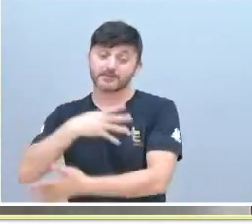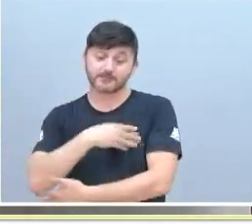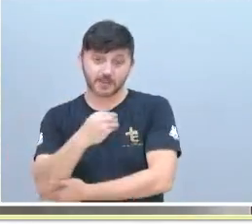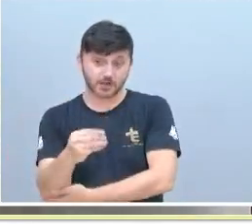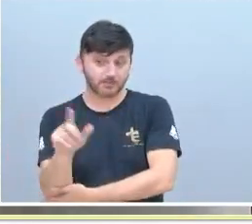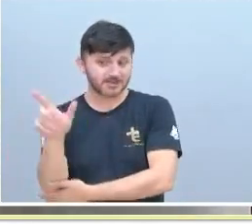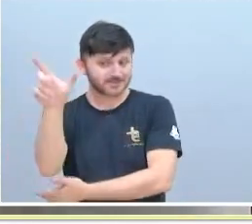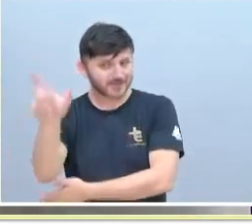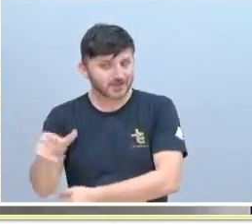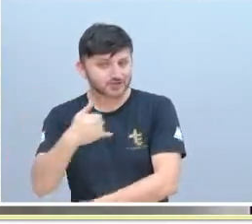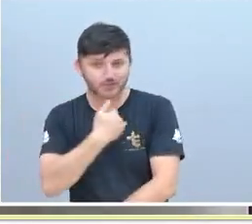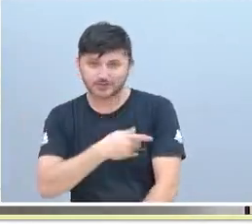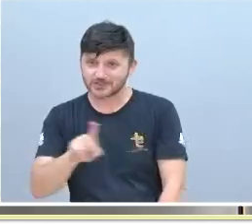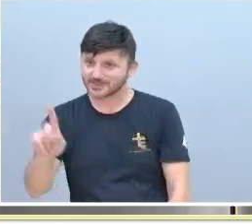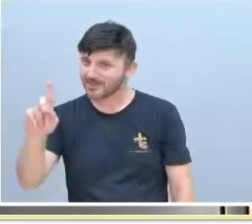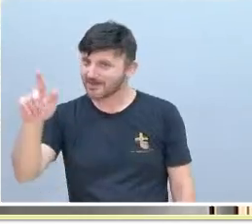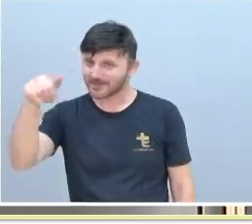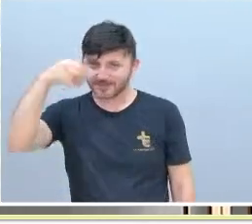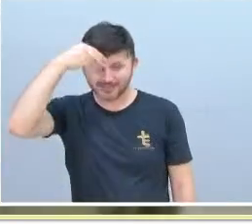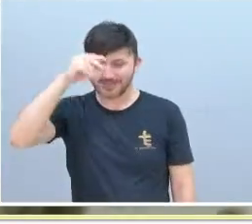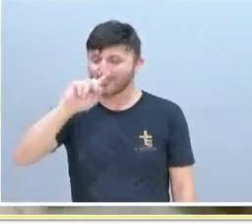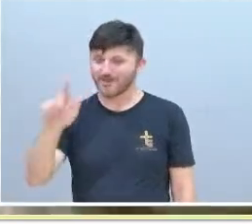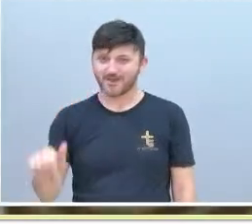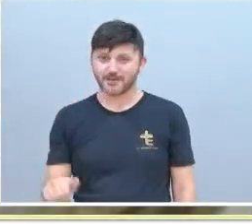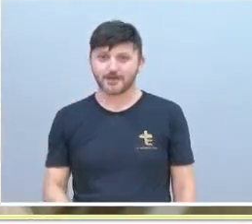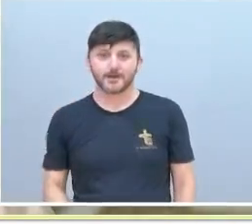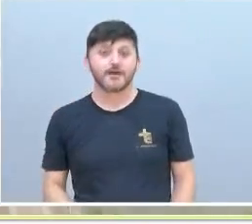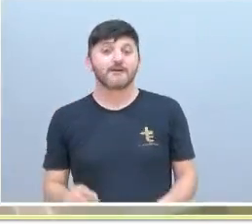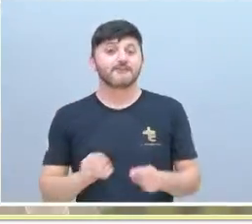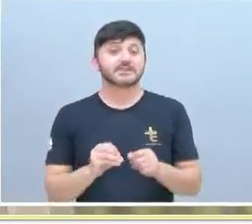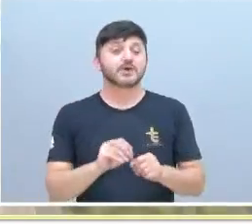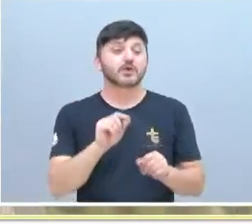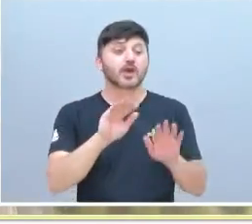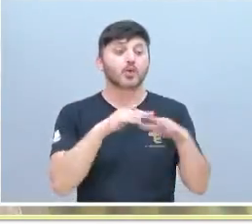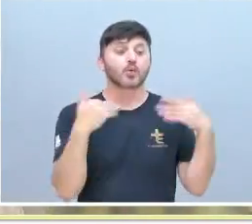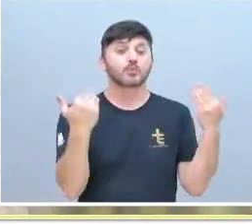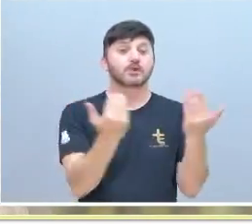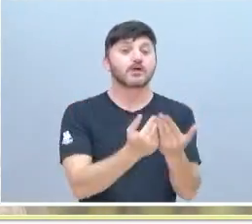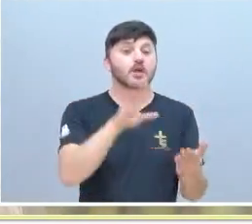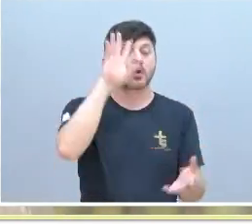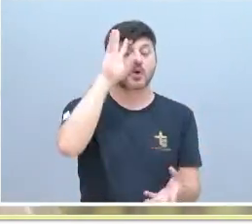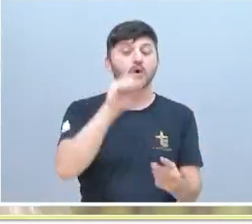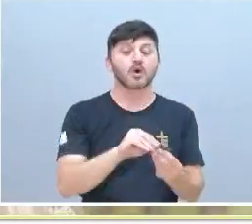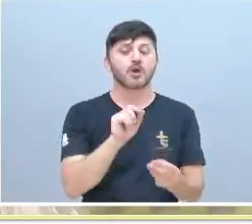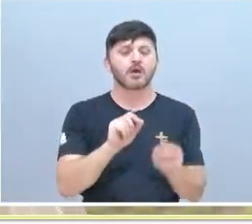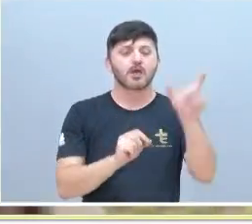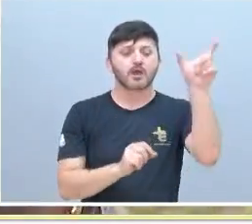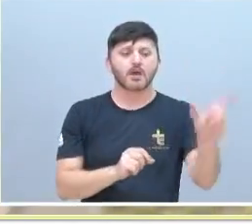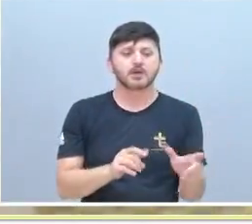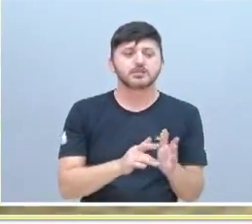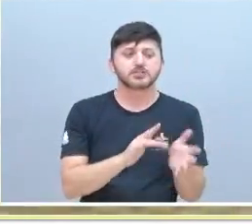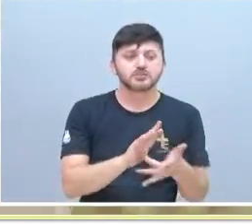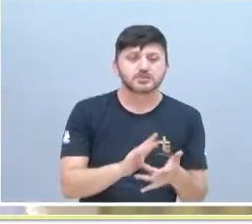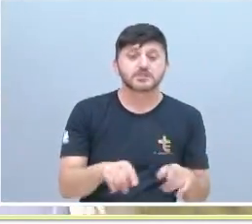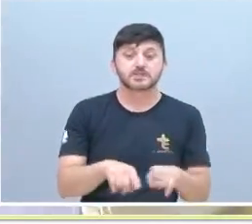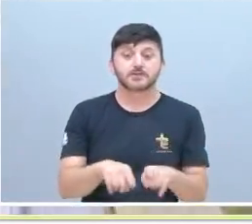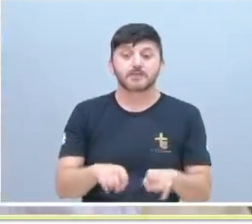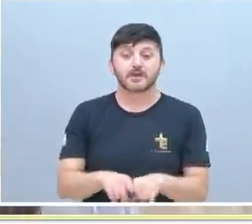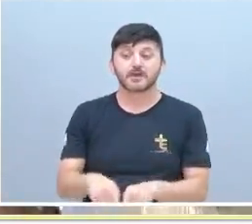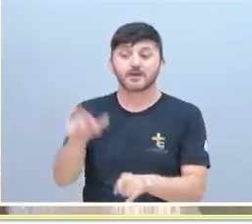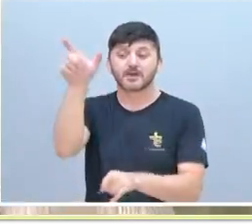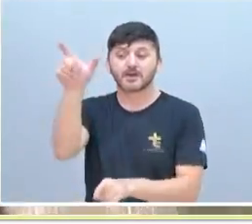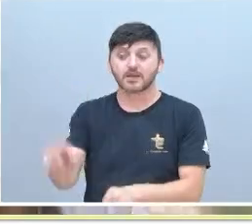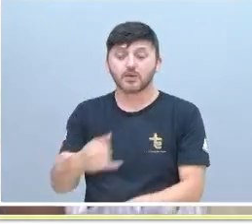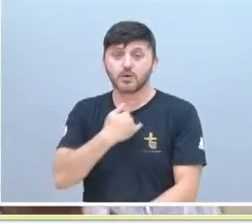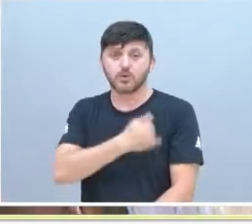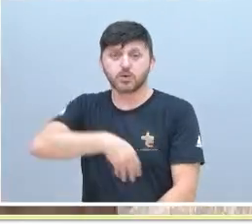fazer com que a comunidade pudesse compreender quem é o Cristo, e segundo, para que os